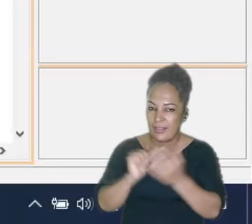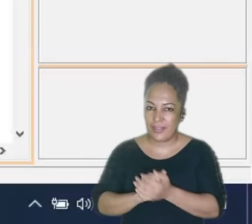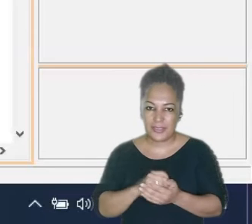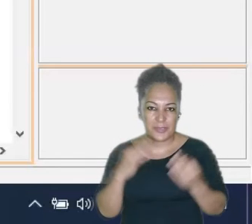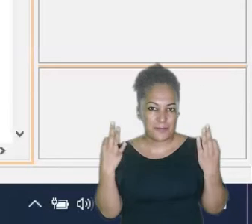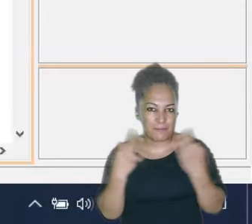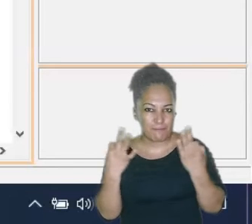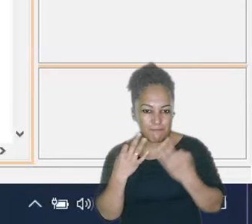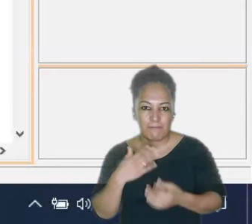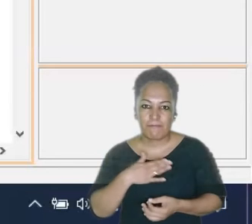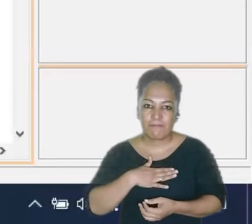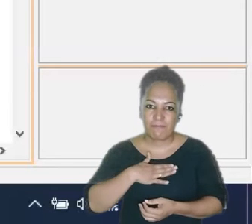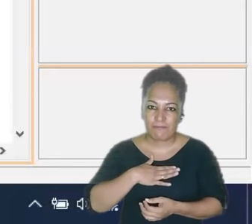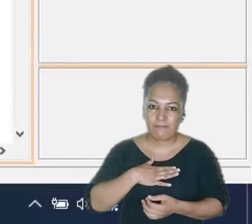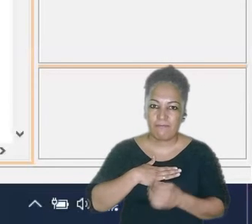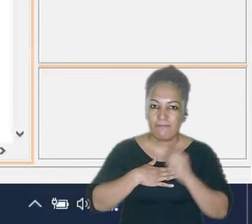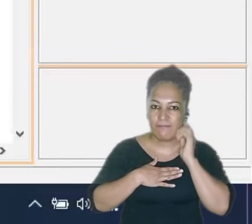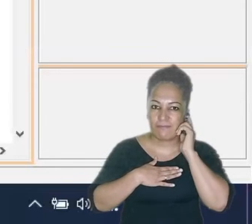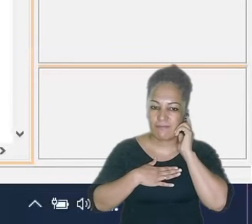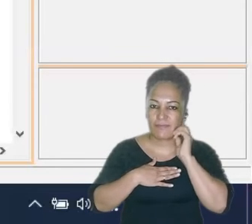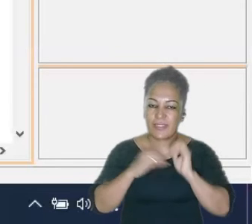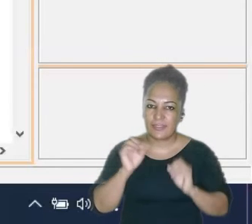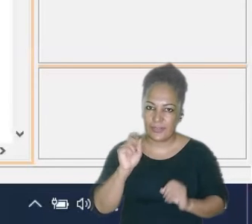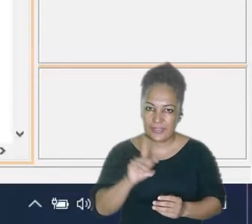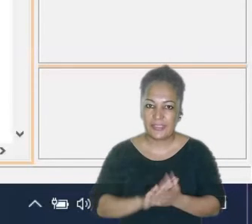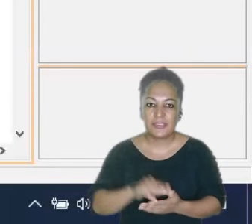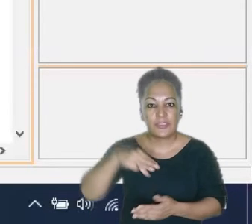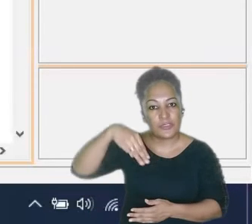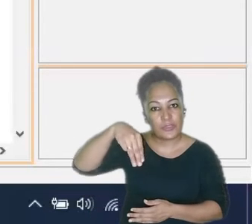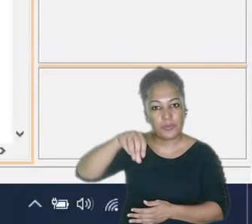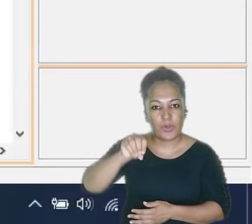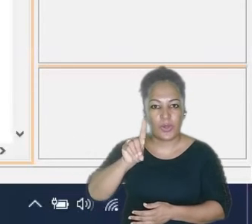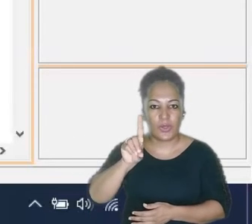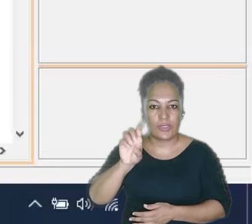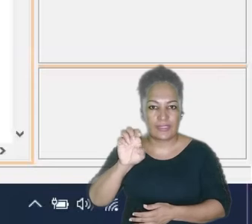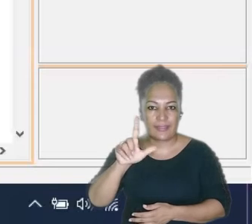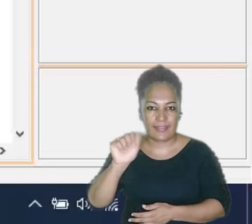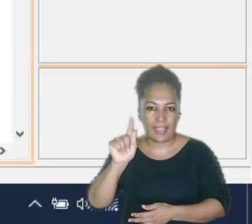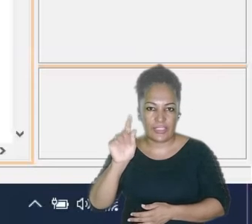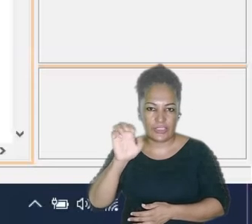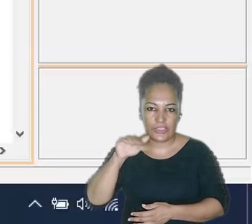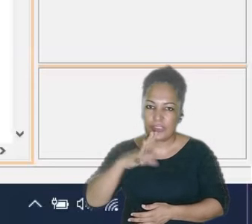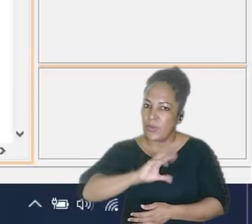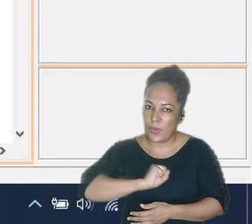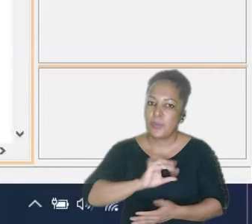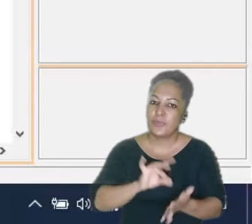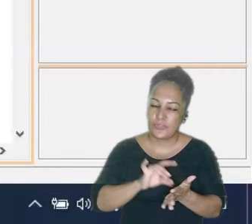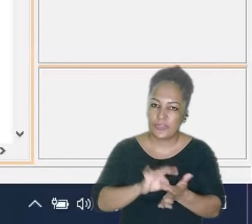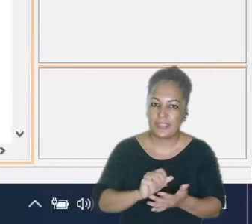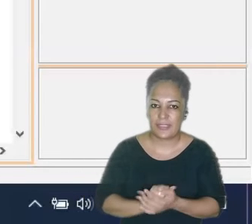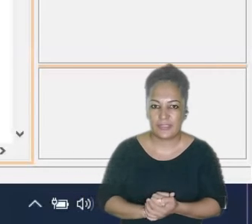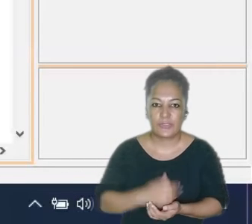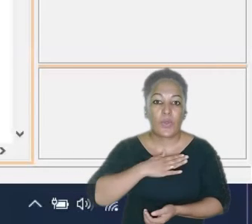analista clássico, né? Sou muito fã, tá, de modelagem. Então, acho isso aqui muito legal.